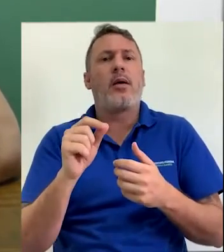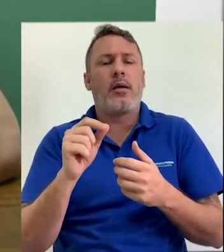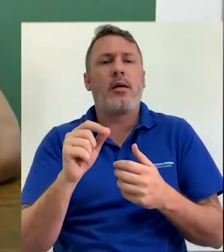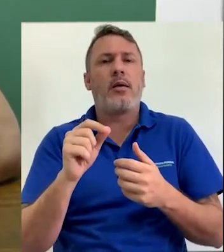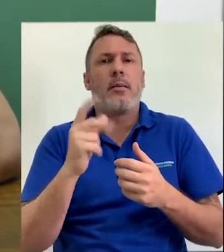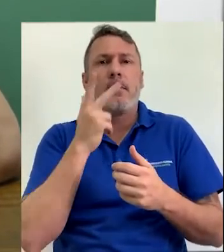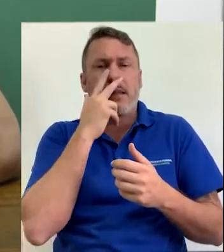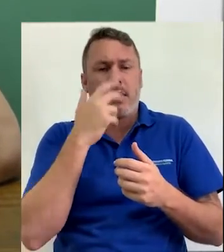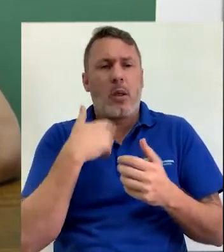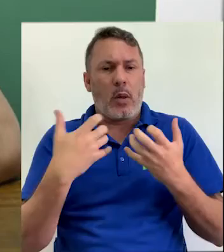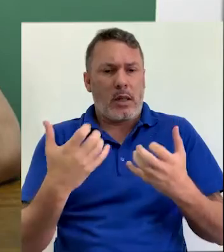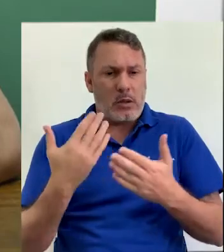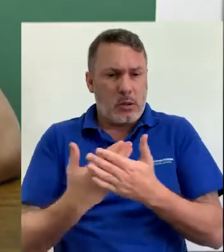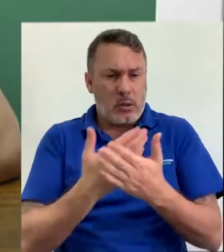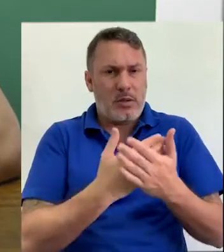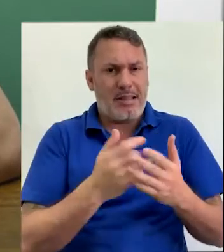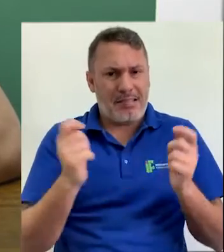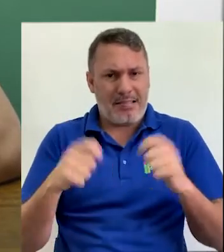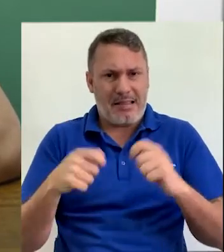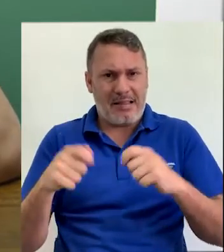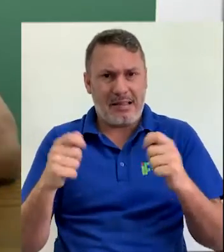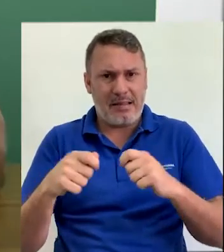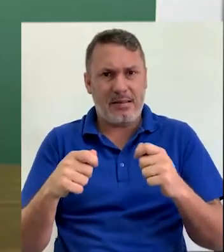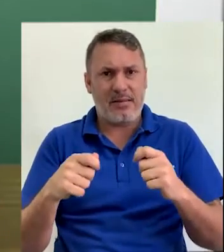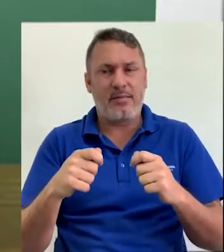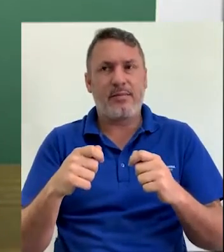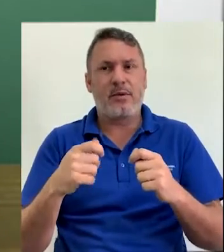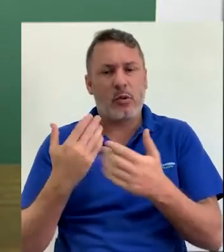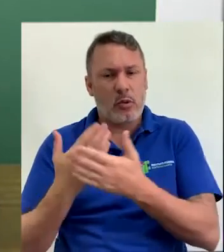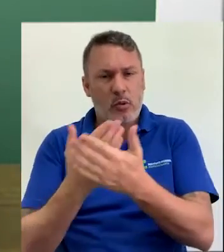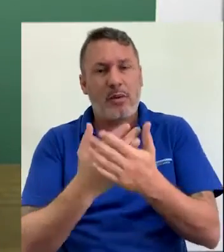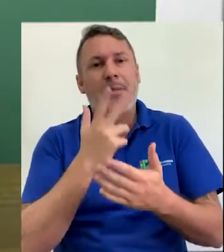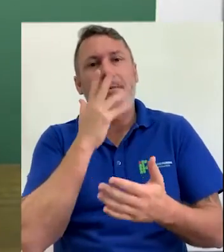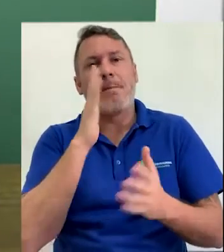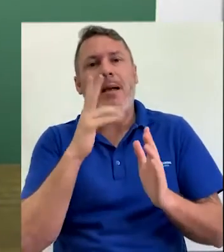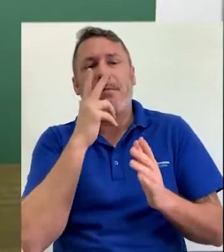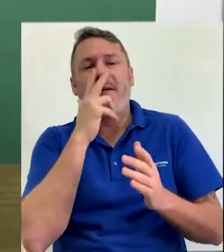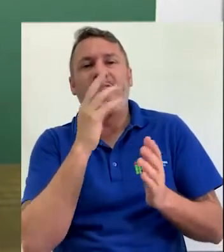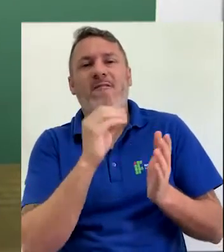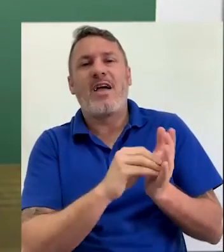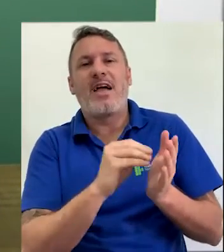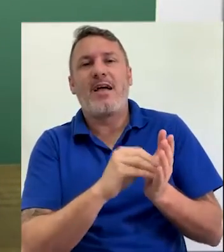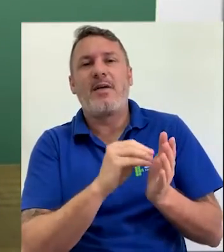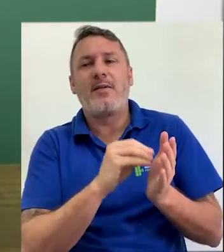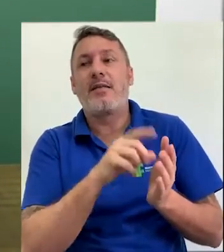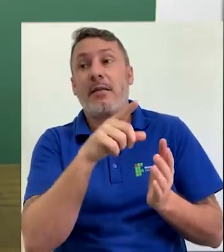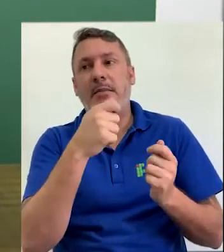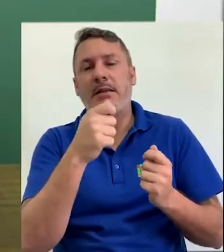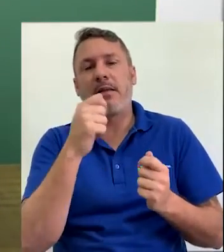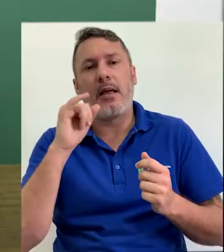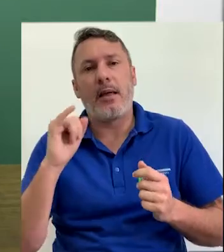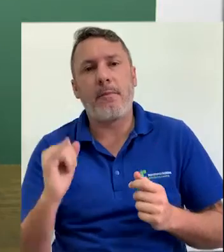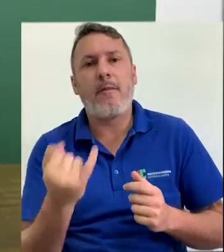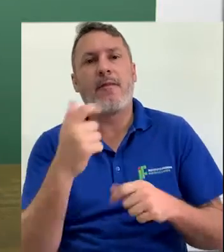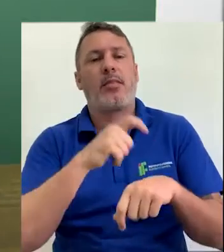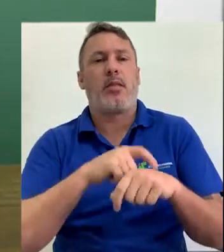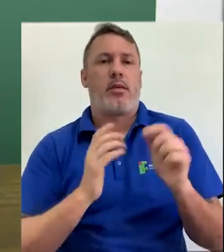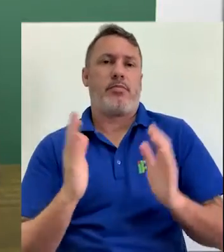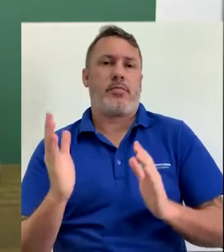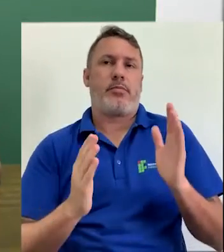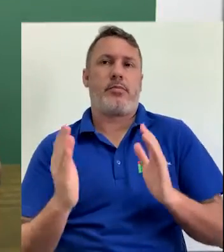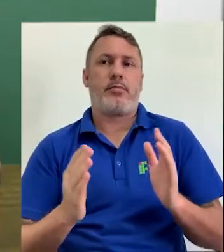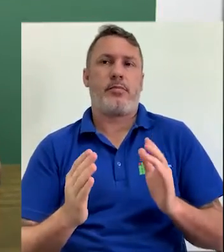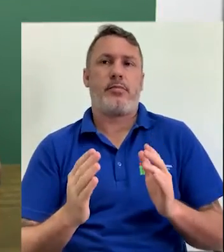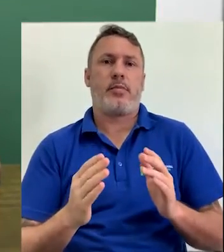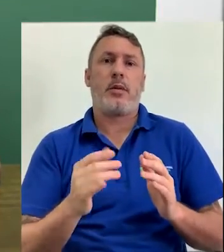de forma eficiente, tendo essa lacuna. Continua, aproveita o seu tempo, faça o